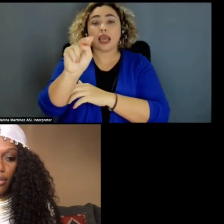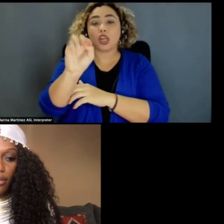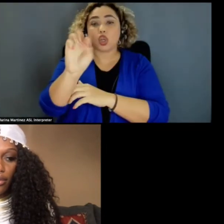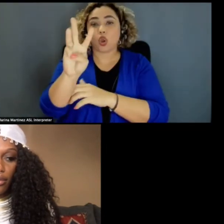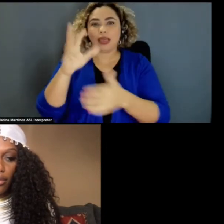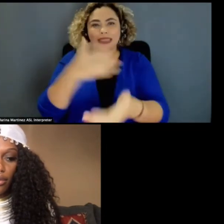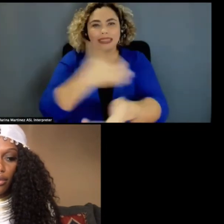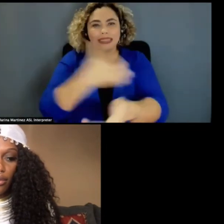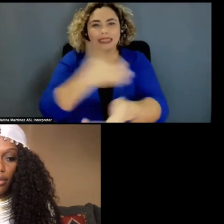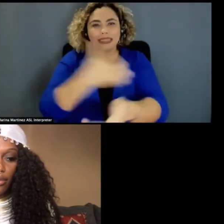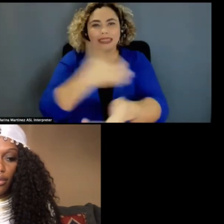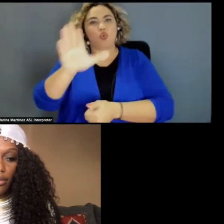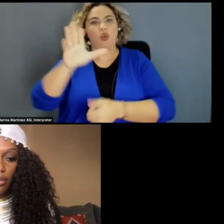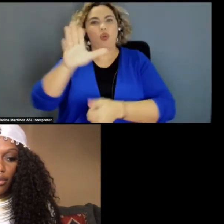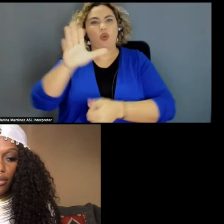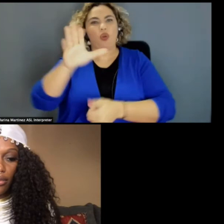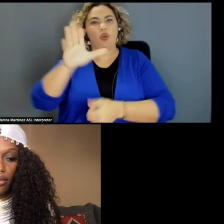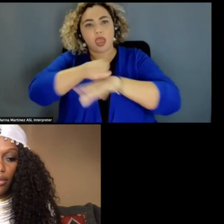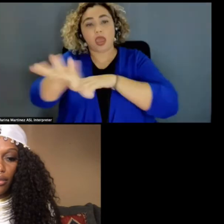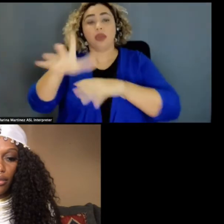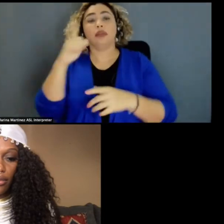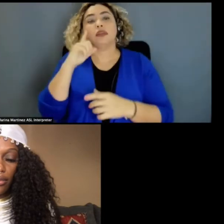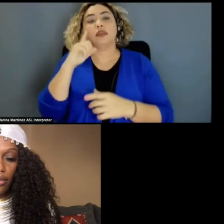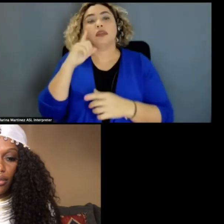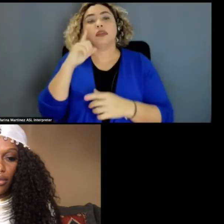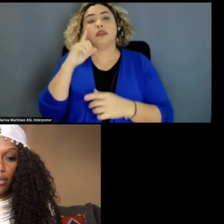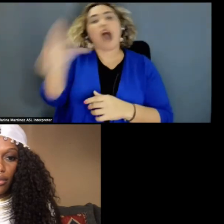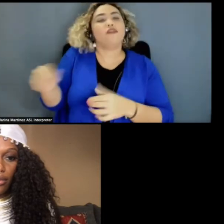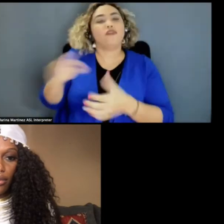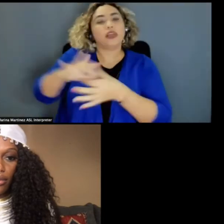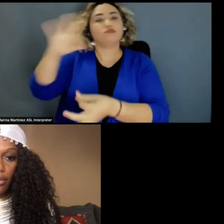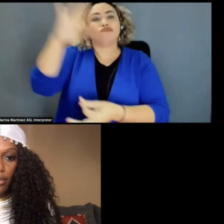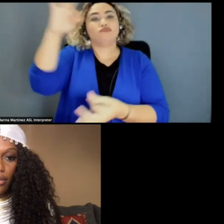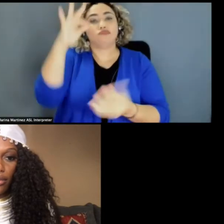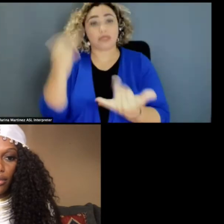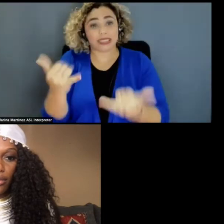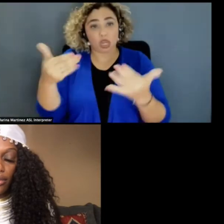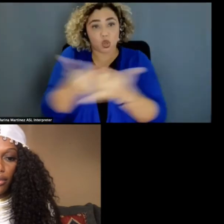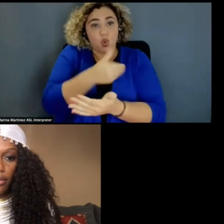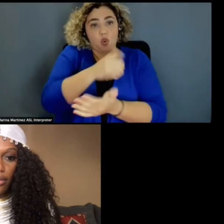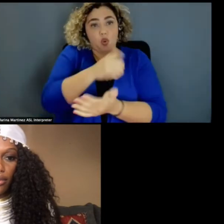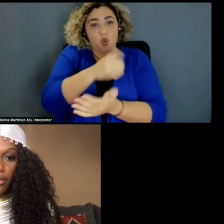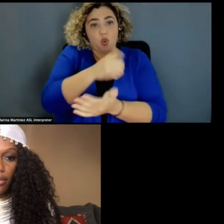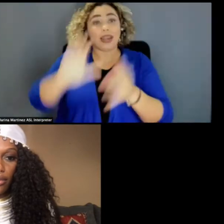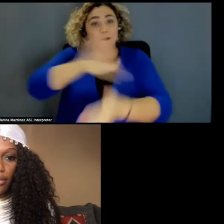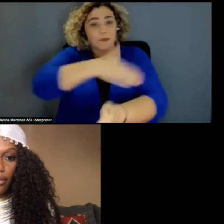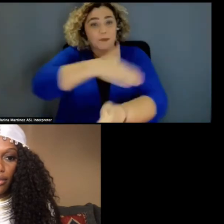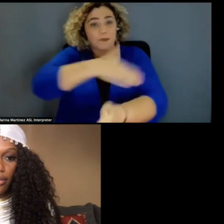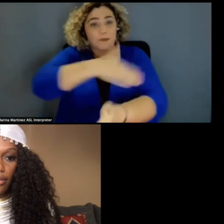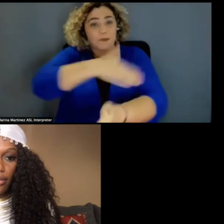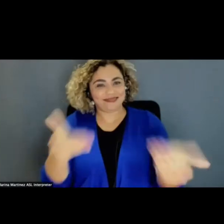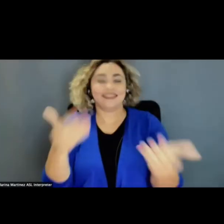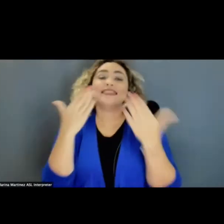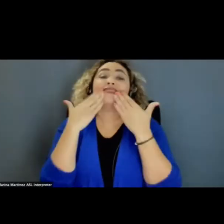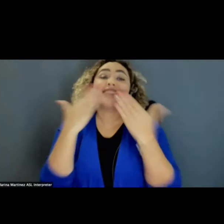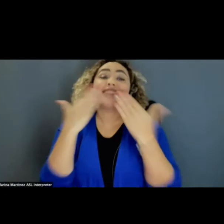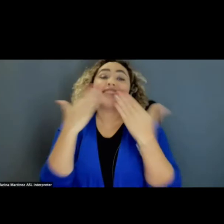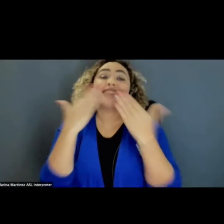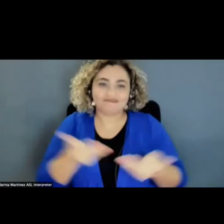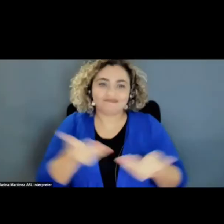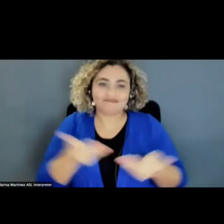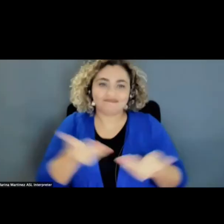Your Influence, African Spirituality in Contemporary Art and Music. Thanks.